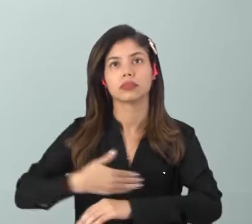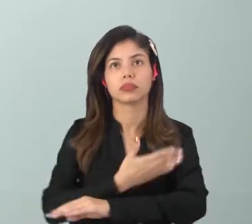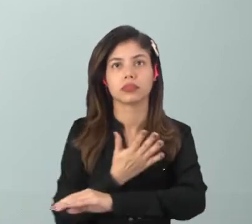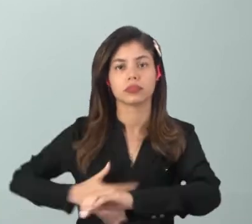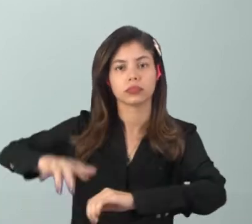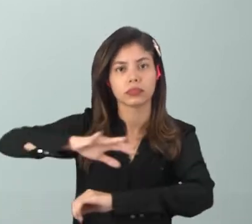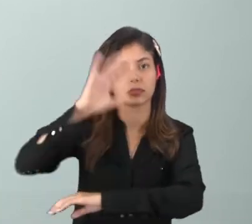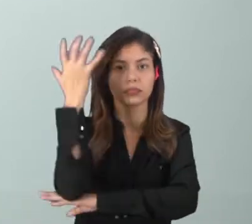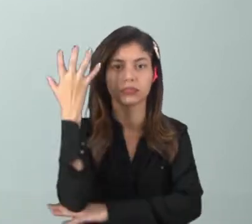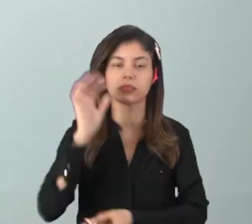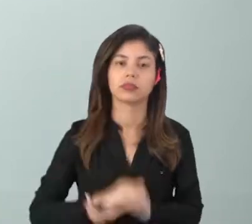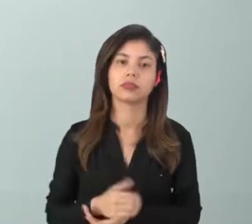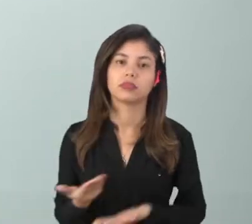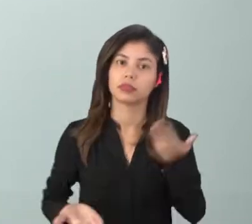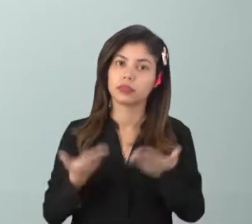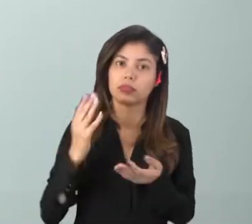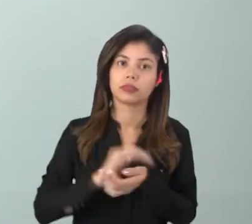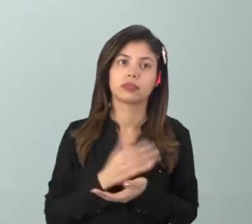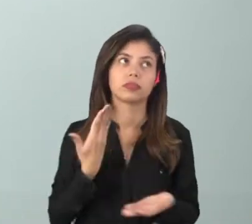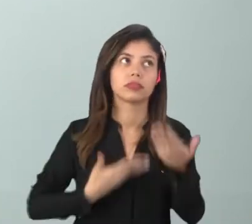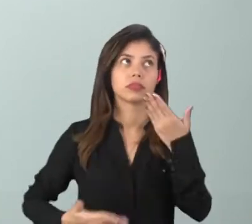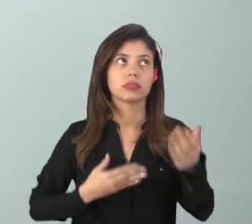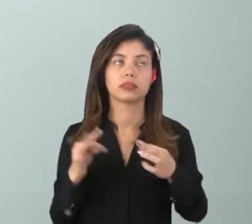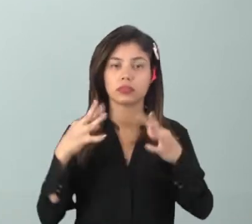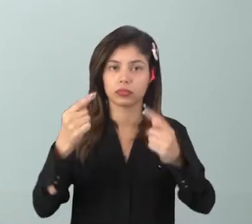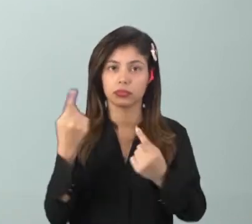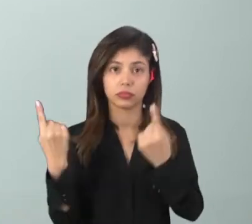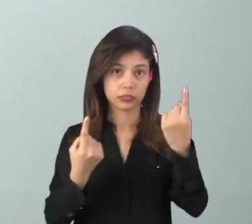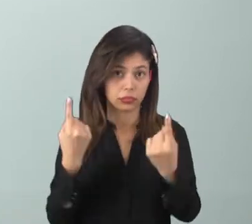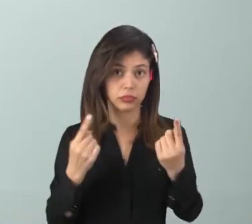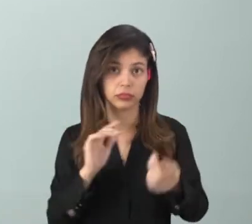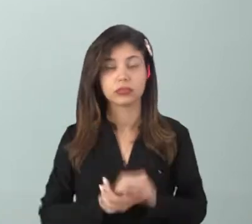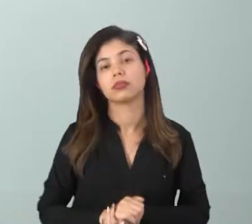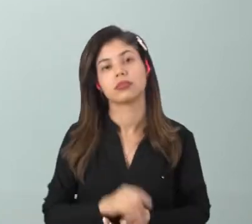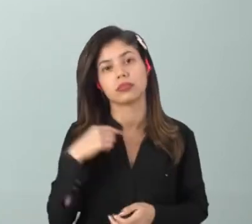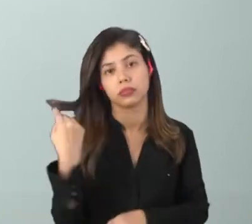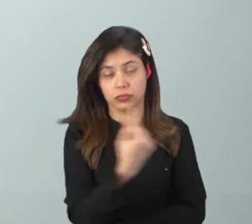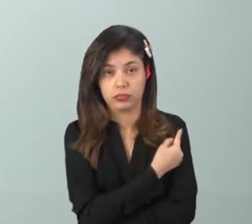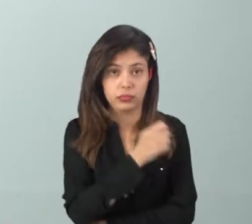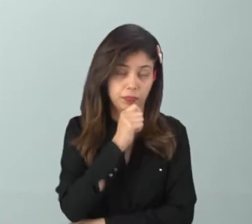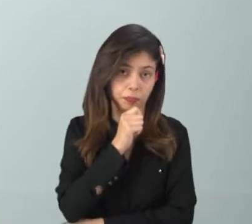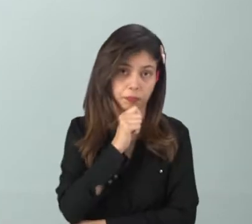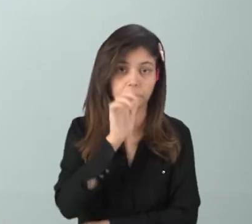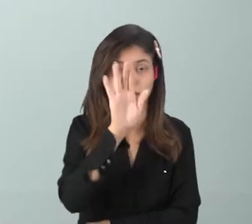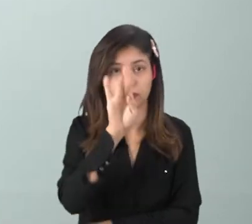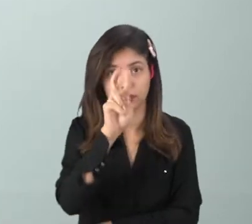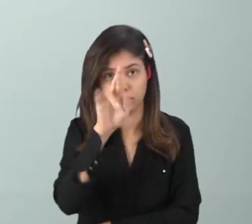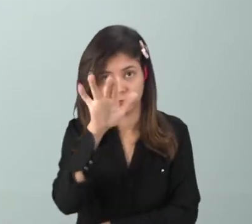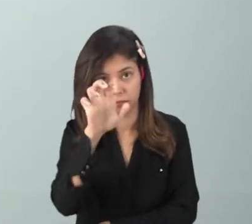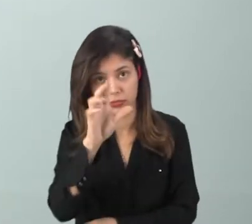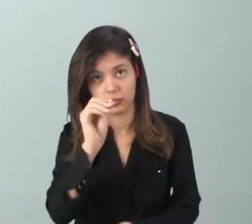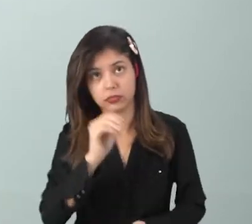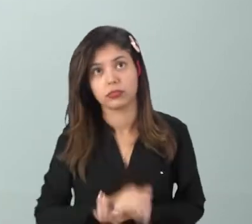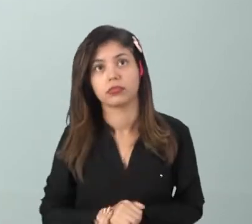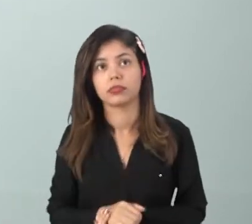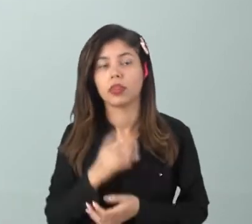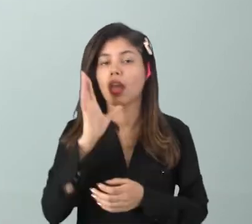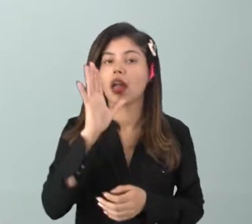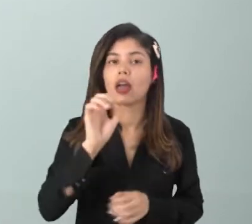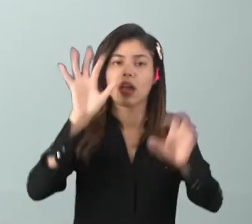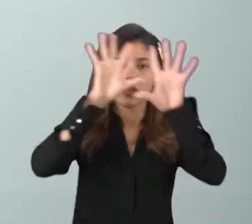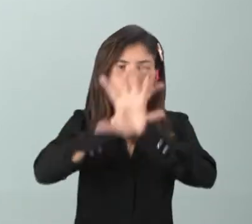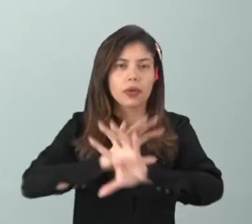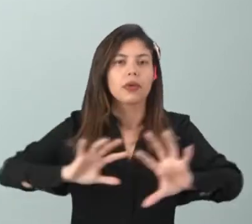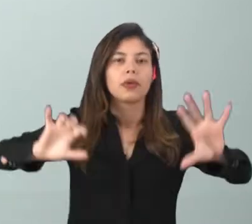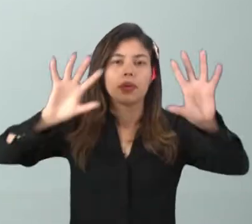equilibrado é aquele que existe aí uma harmonia entre esses dois. Além disso, nós temos os fatores abióticos, nós temos aí ar,